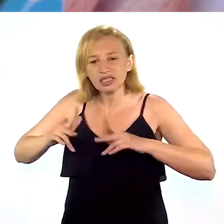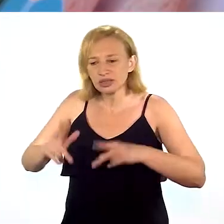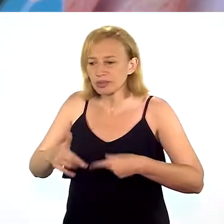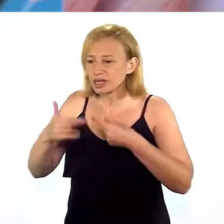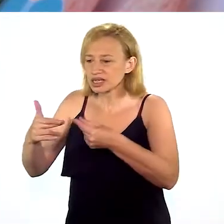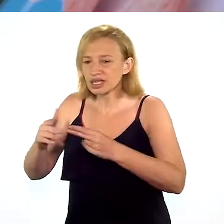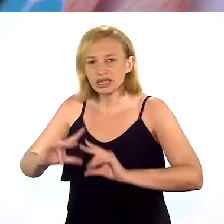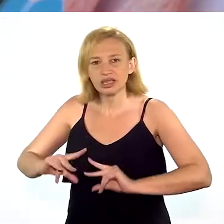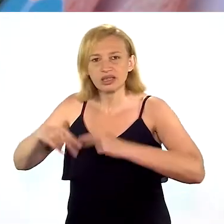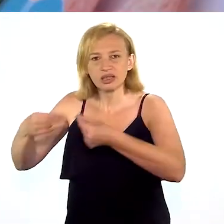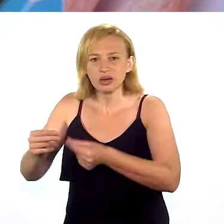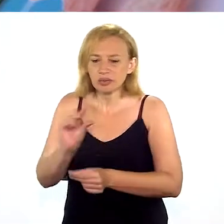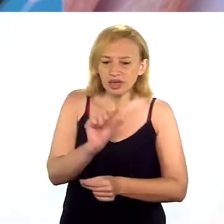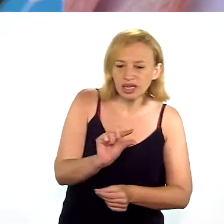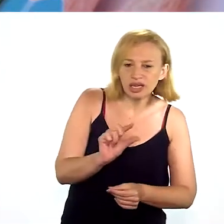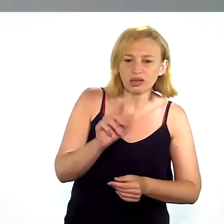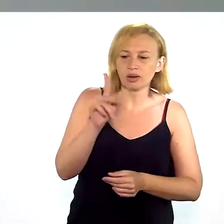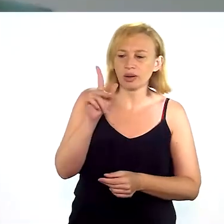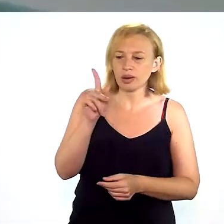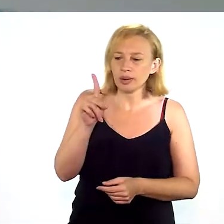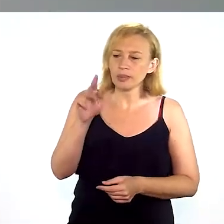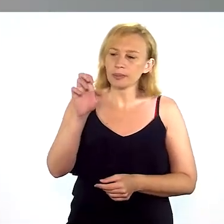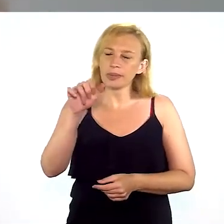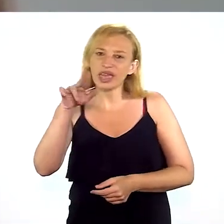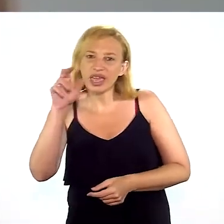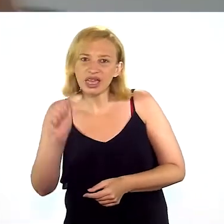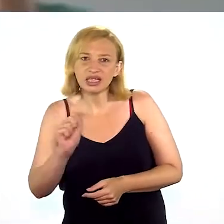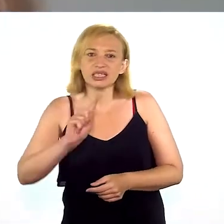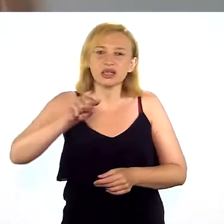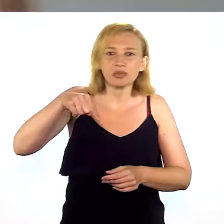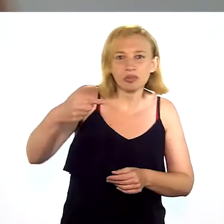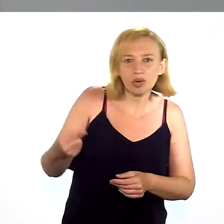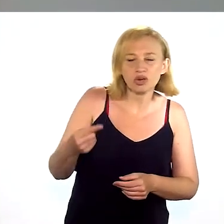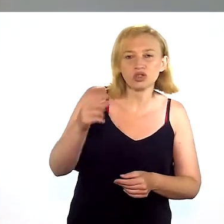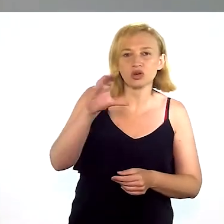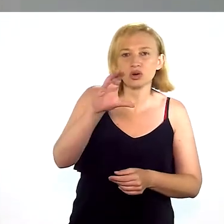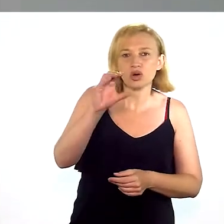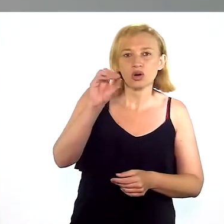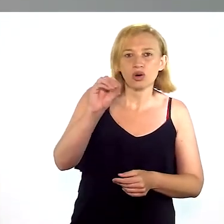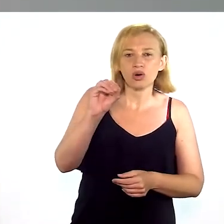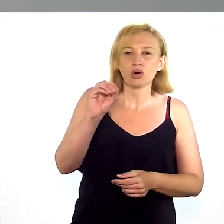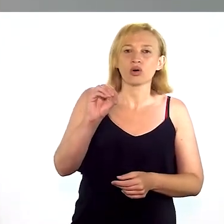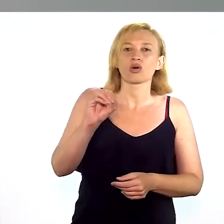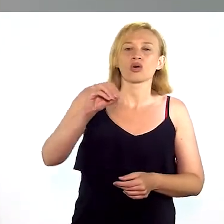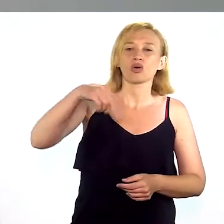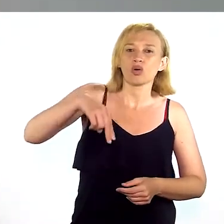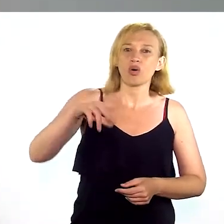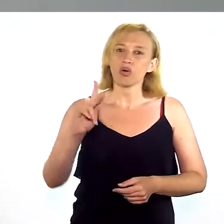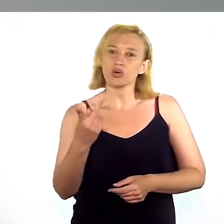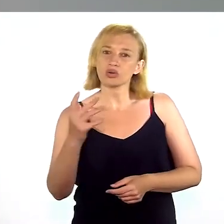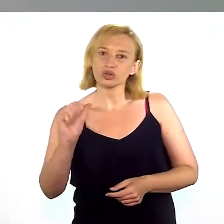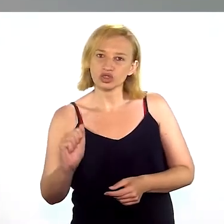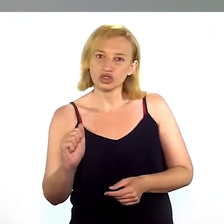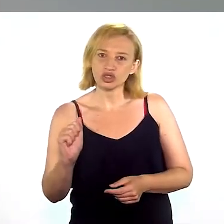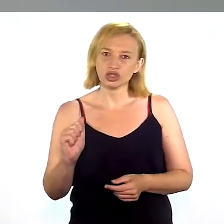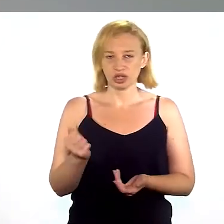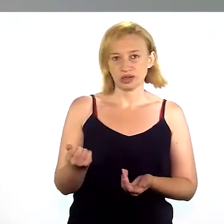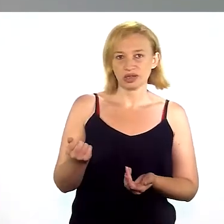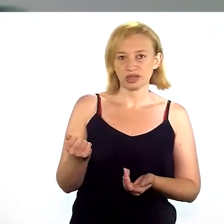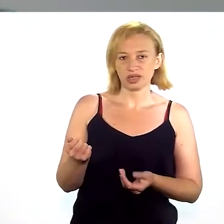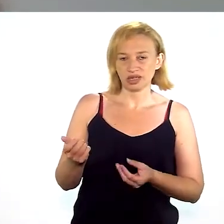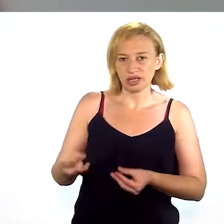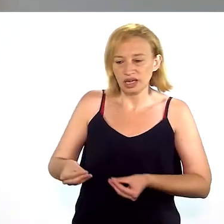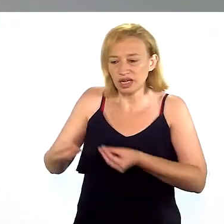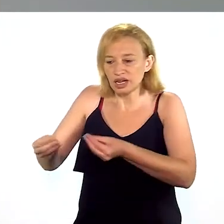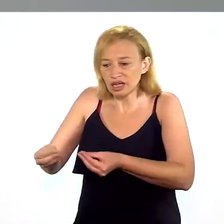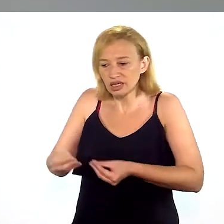deixando pequenos presentes, uma pena, uma concha, porque ela colecionava itens do brejo. Ela tem